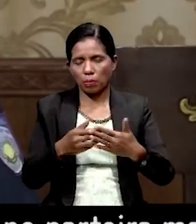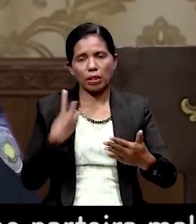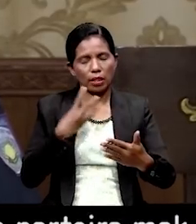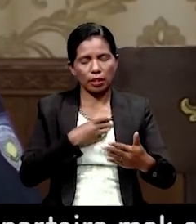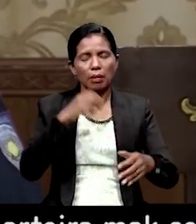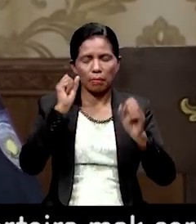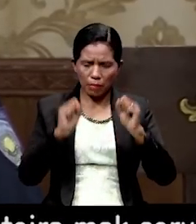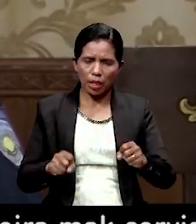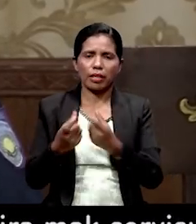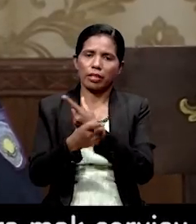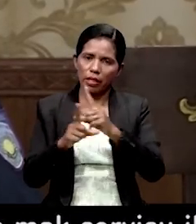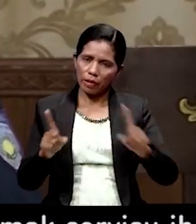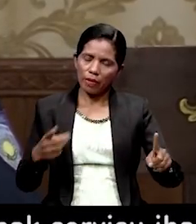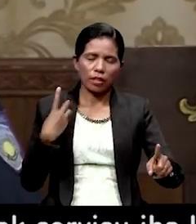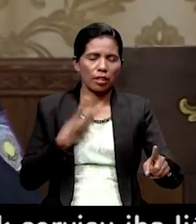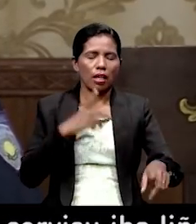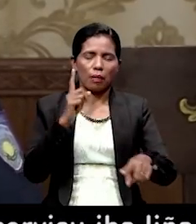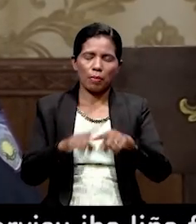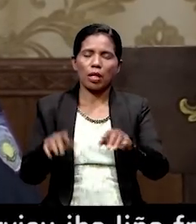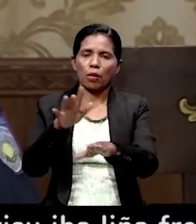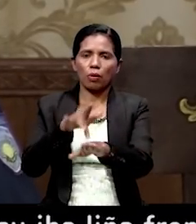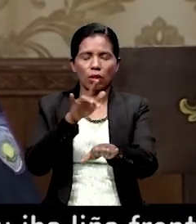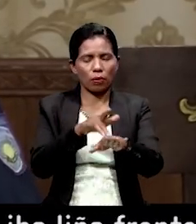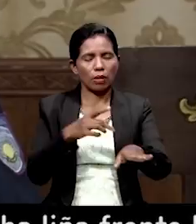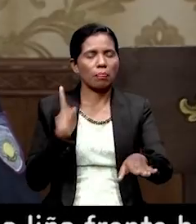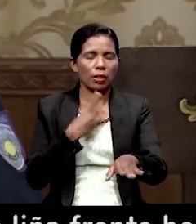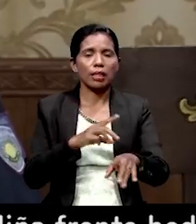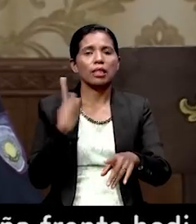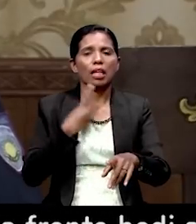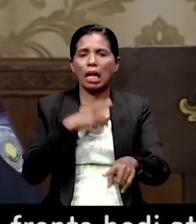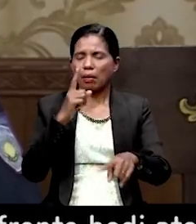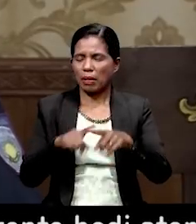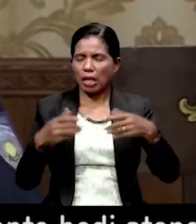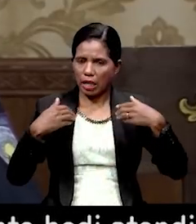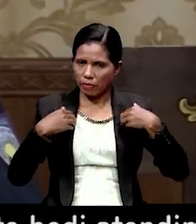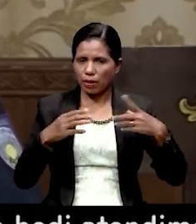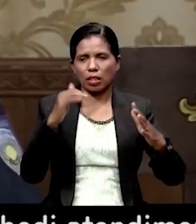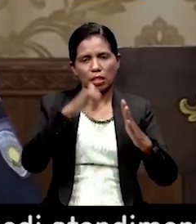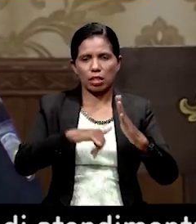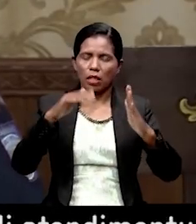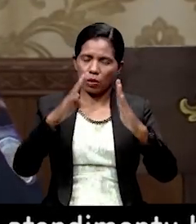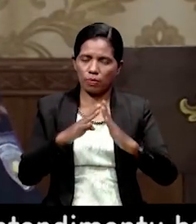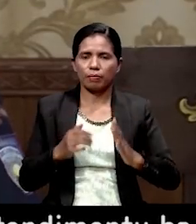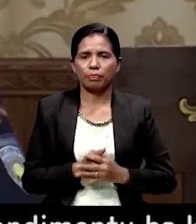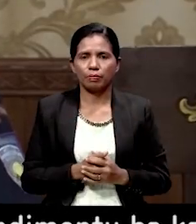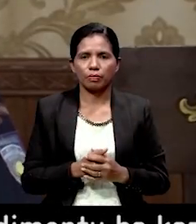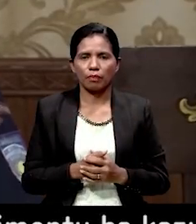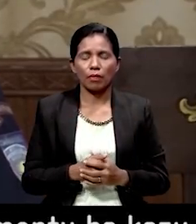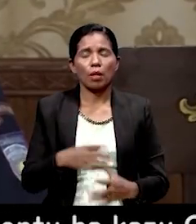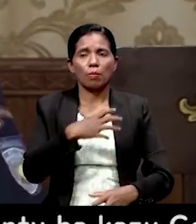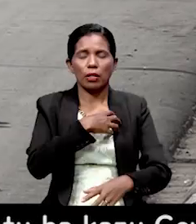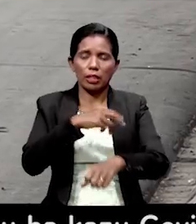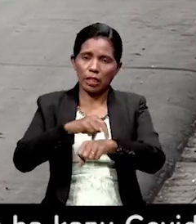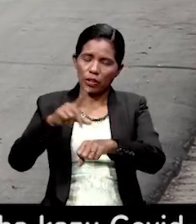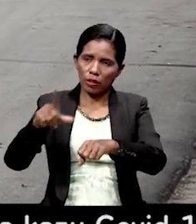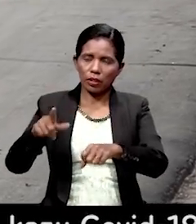livre na fatin para la bele hada na fatin confinamento atu ne impede itu ne movimento ba fatin ne bele itu Bem, a Polícia Nacional Timor-Leste